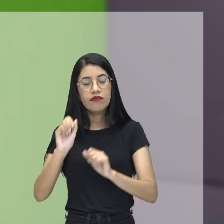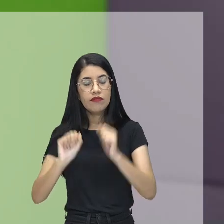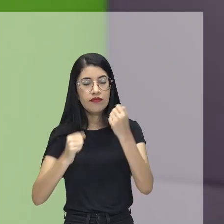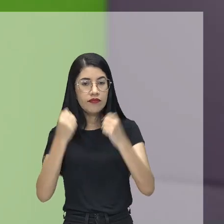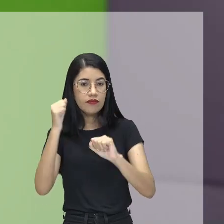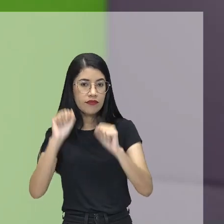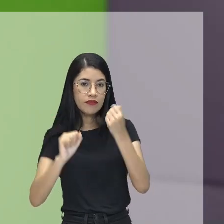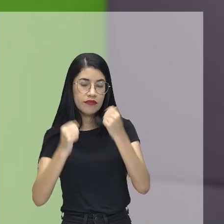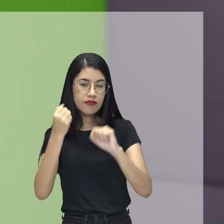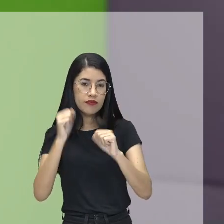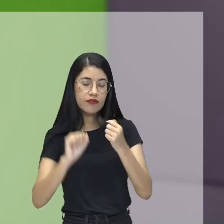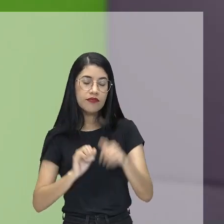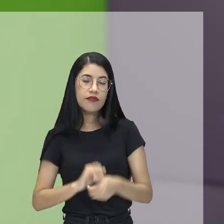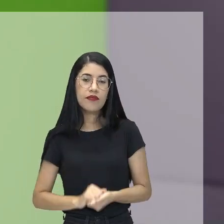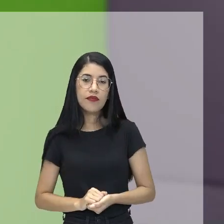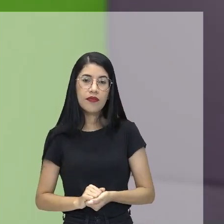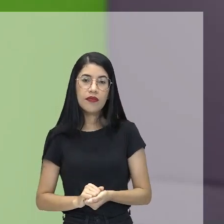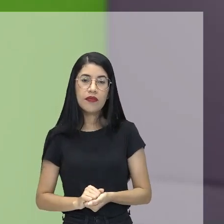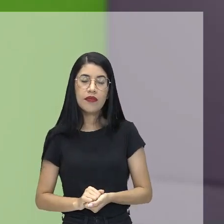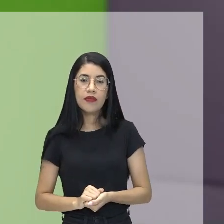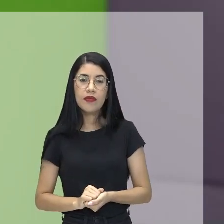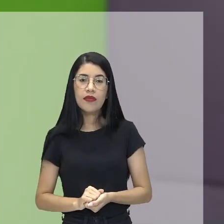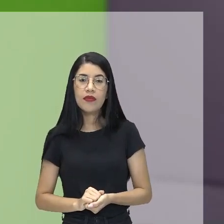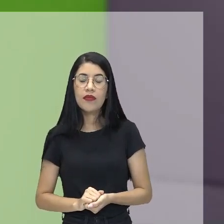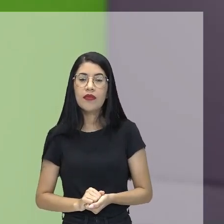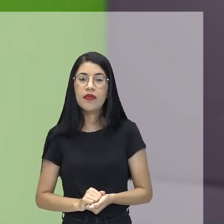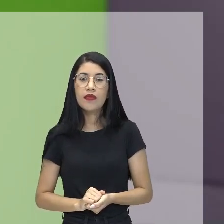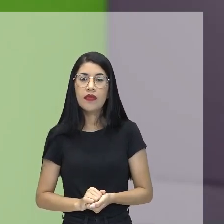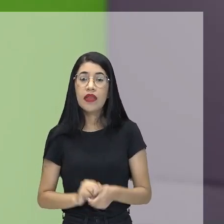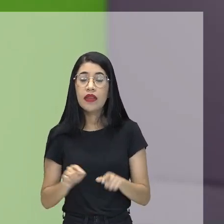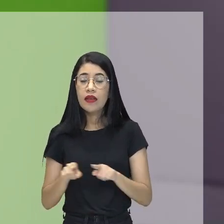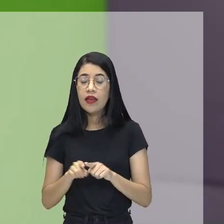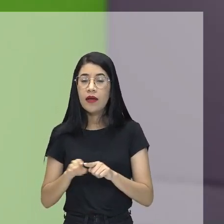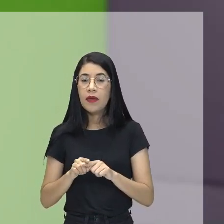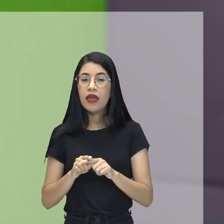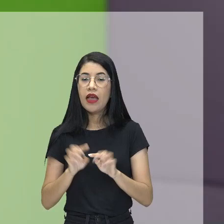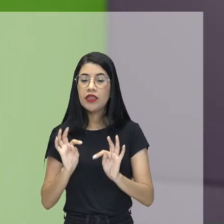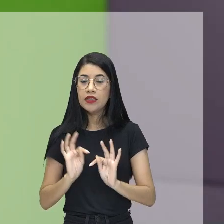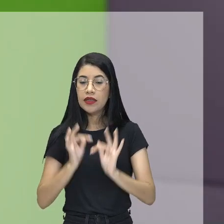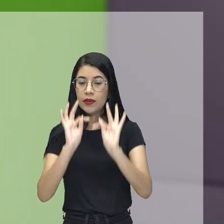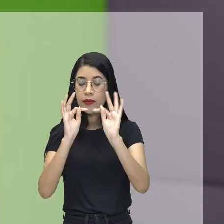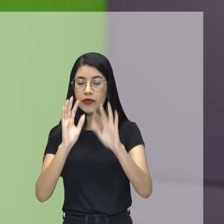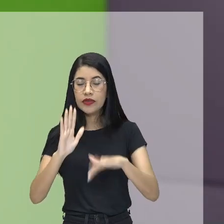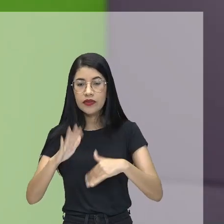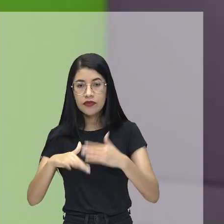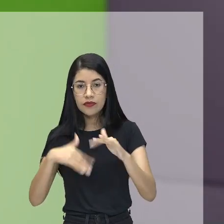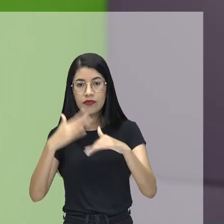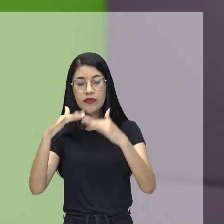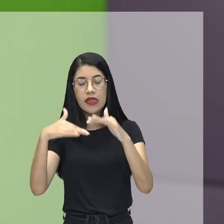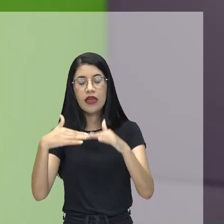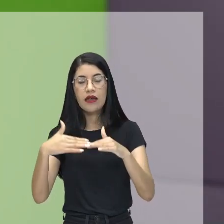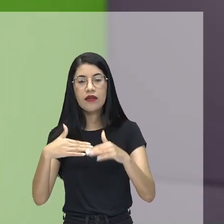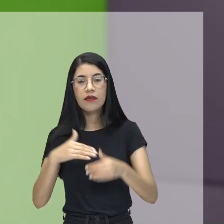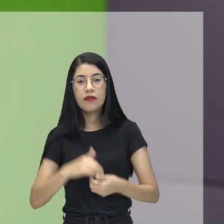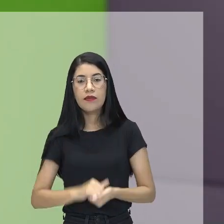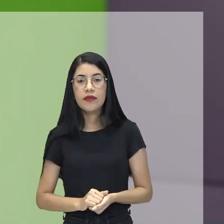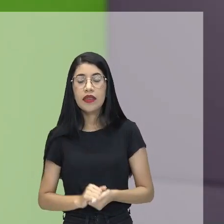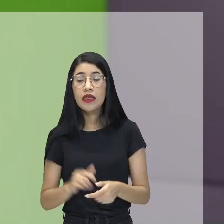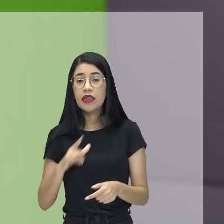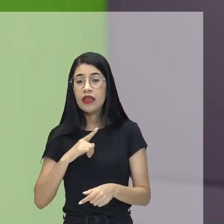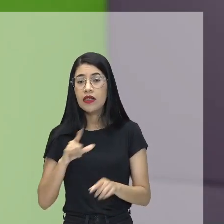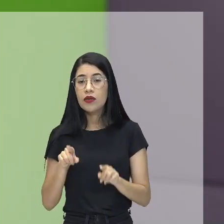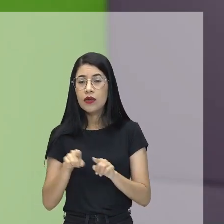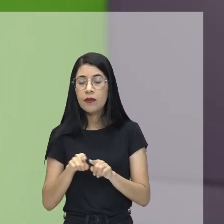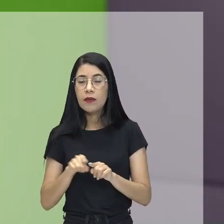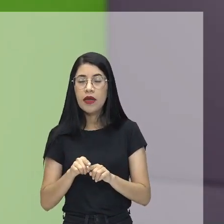os avanços e evolução das máquinas térmicas, né, das tecnologias que estão envolvidas em tudo isso, e isso